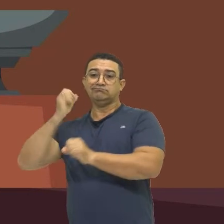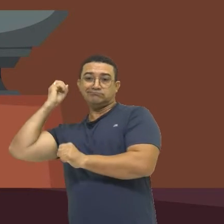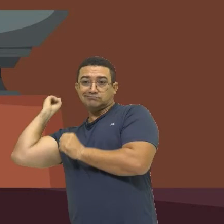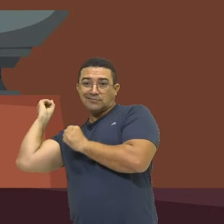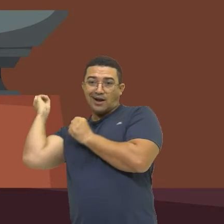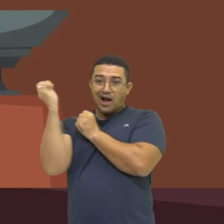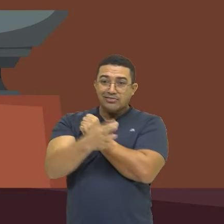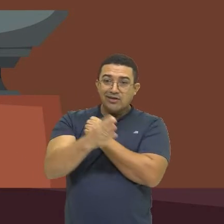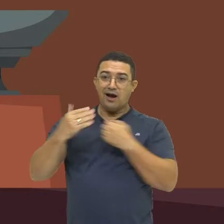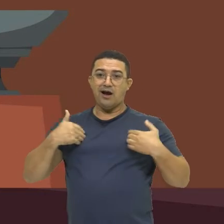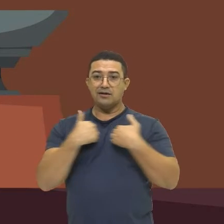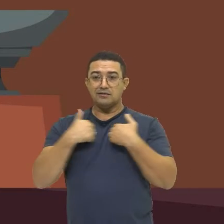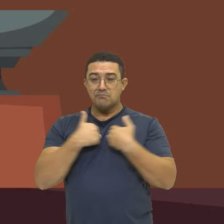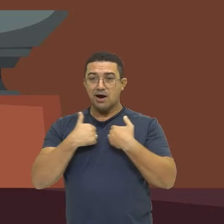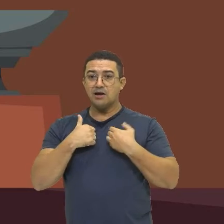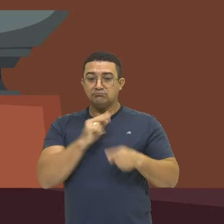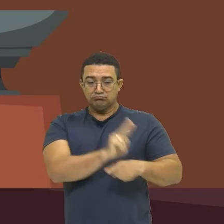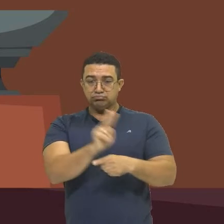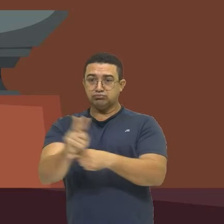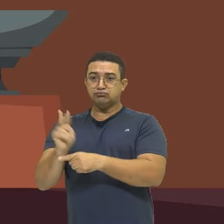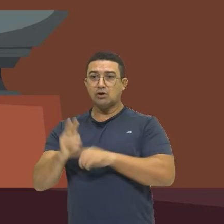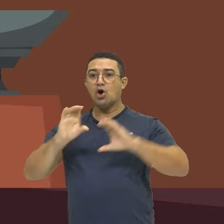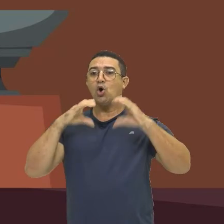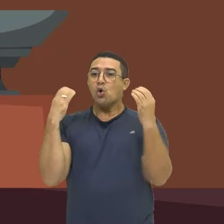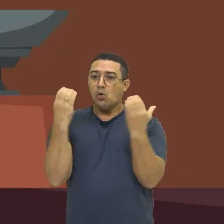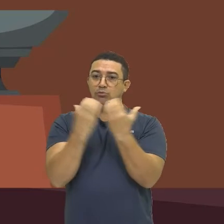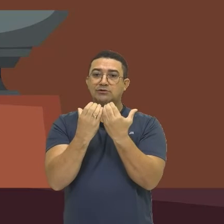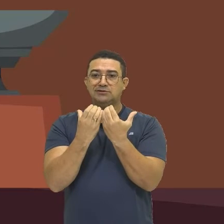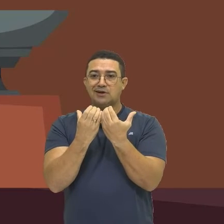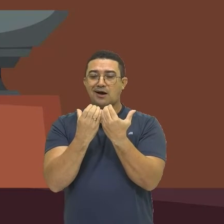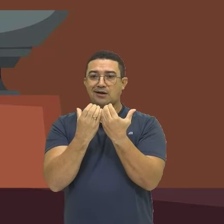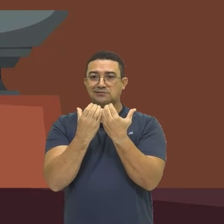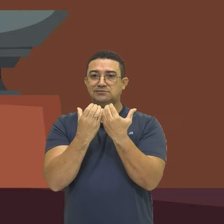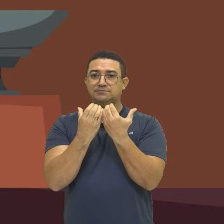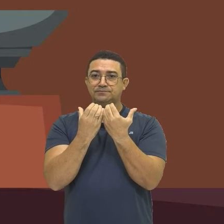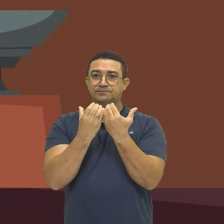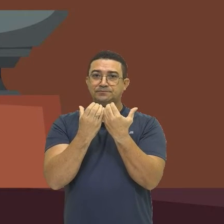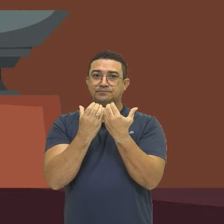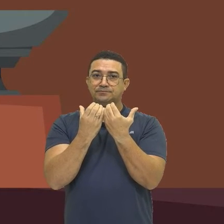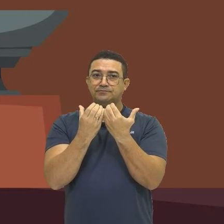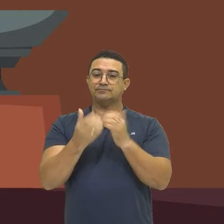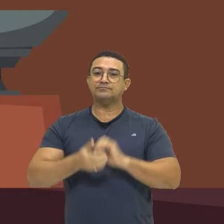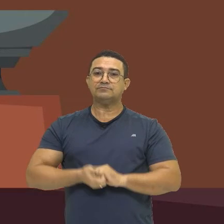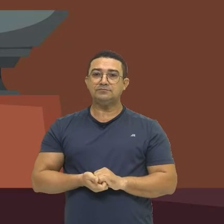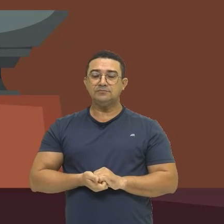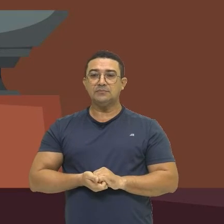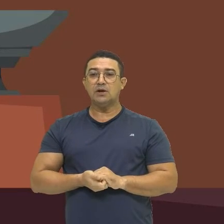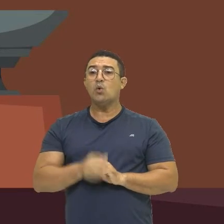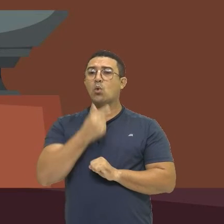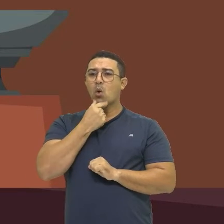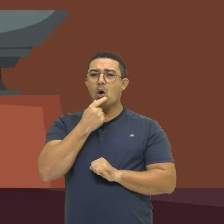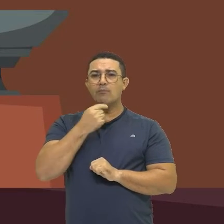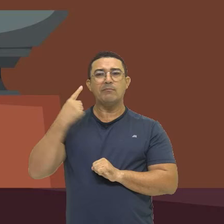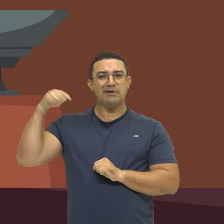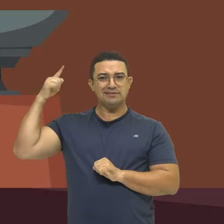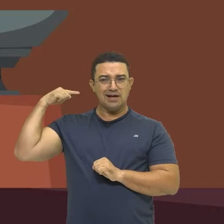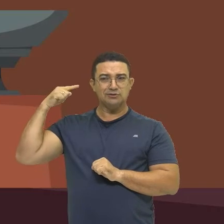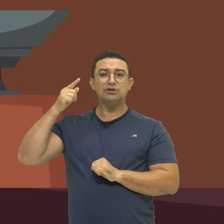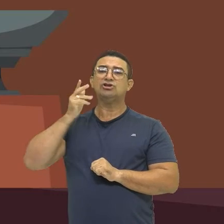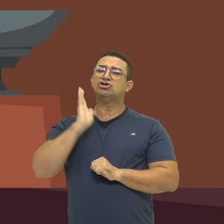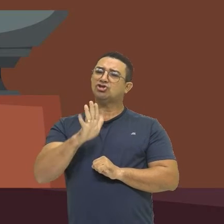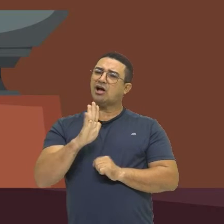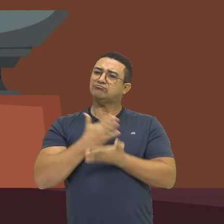né? Proteger a sua própria comunidade, onde ele morava. E ele já fica mais aprimorado, aí já